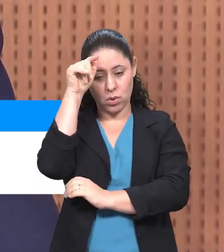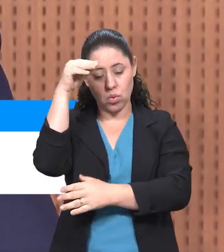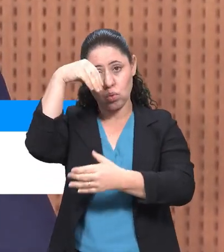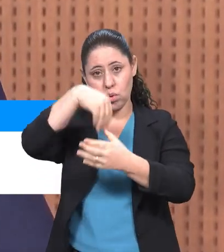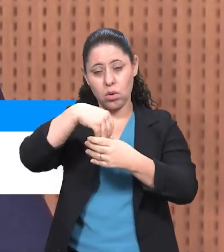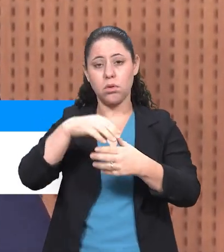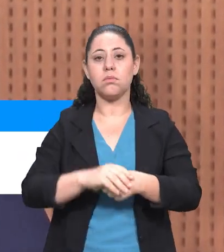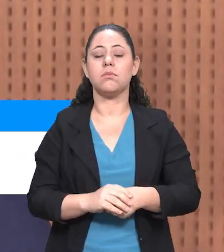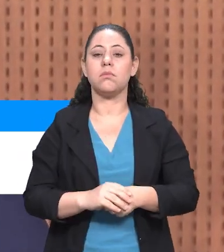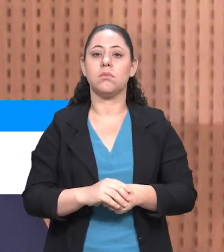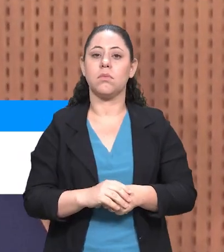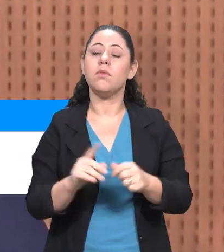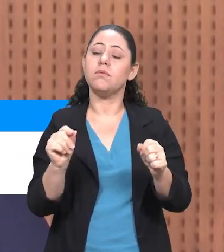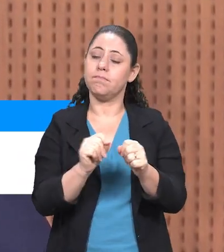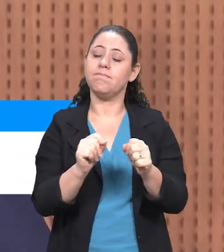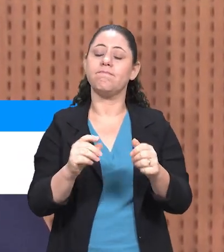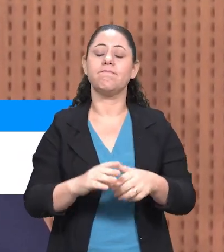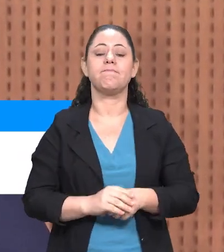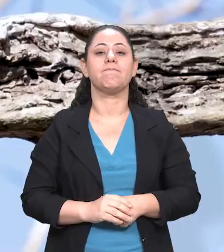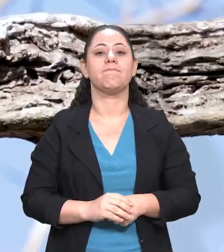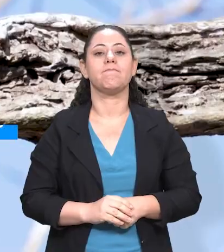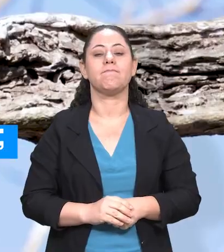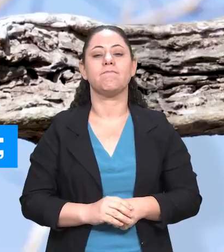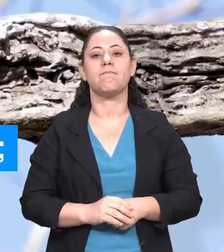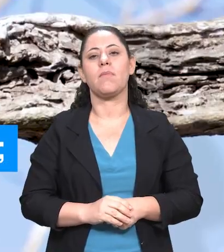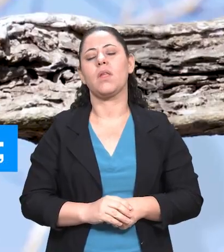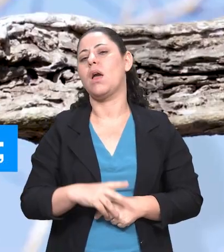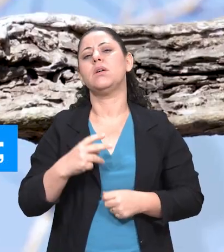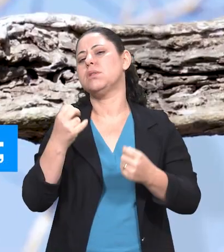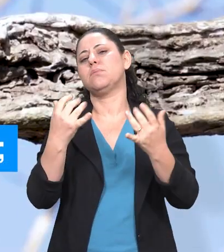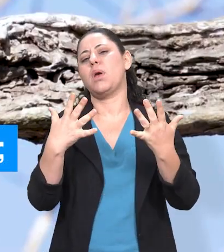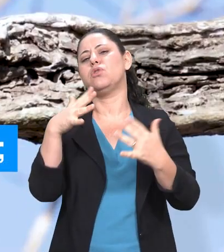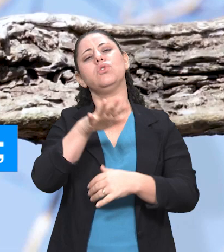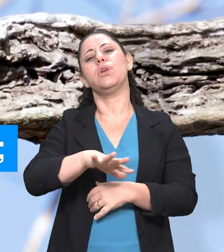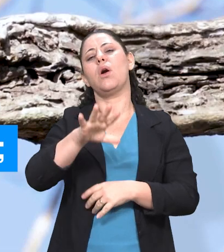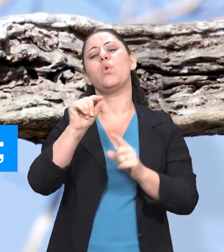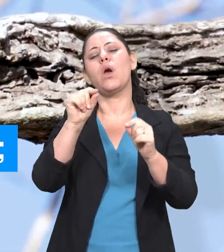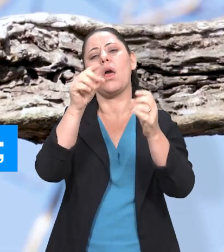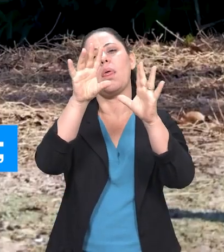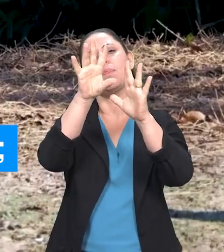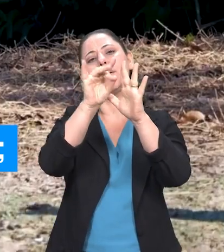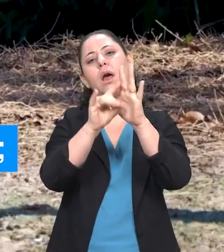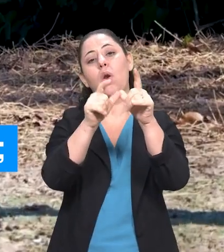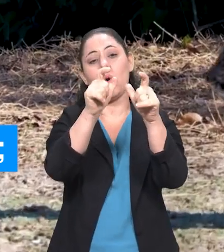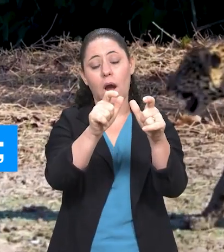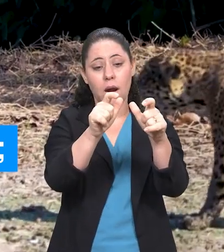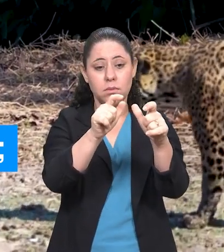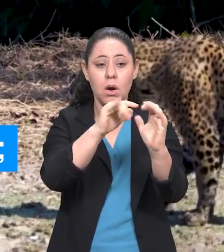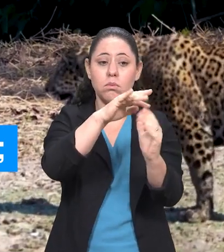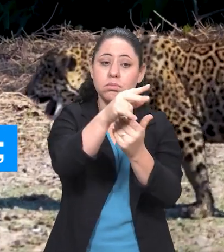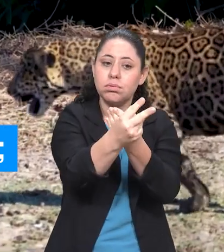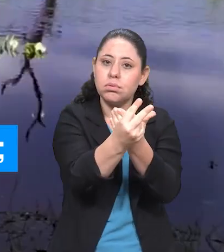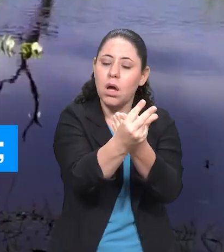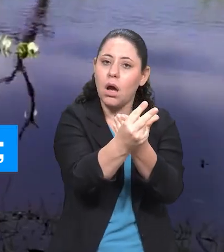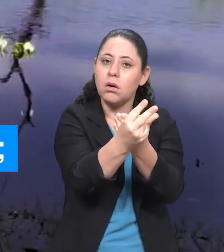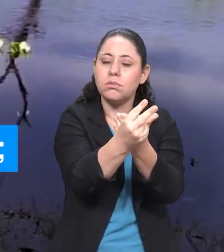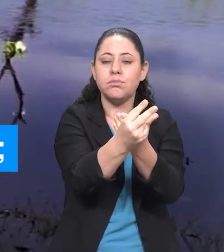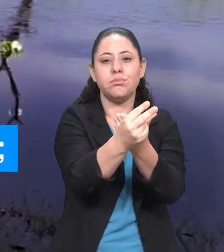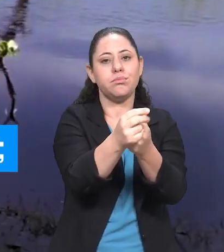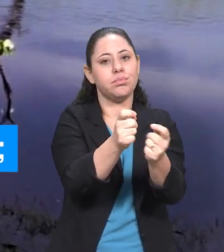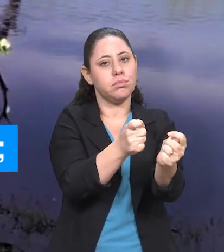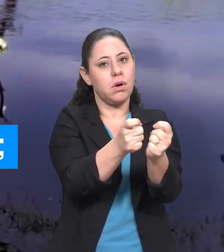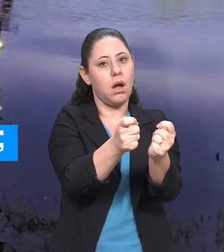Sul MotoG grossense e assim nós o fizemos em linhas Gerais a lei do Pantanal define Quais são as áreas protegidas e de